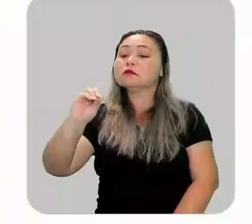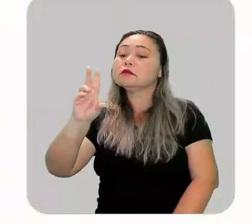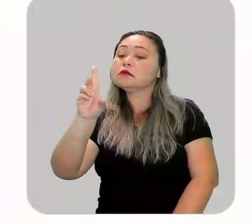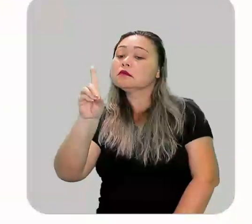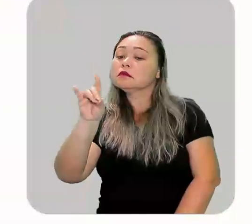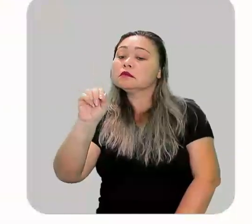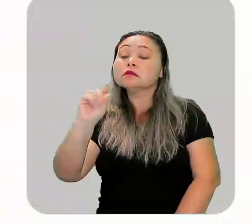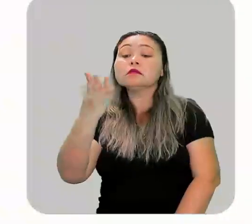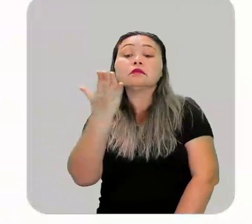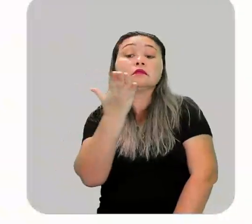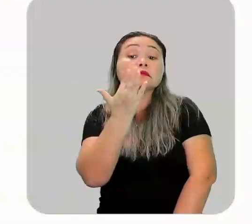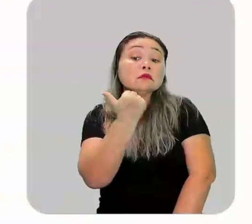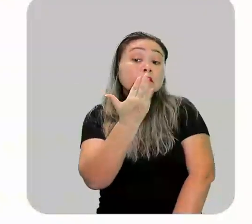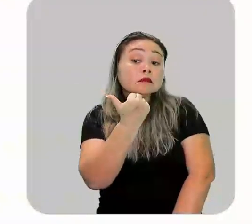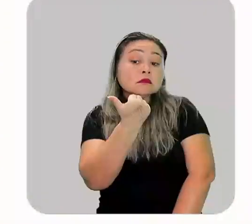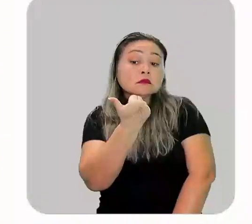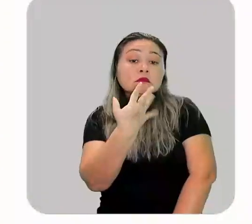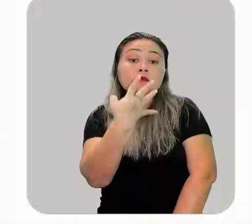dias, consuma